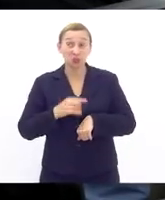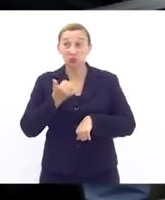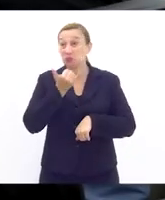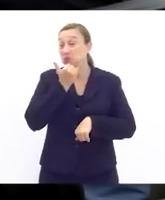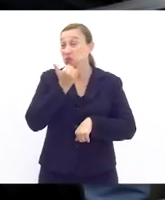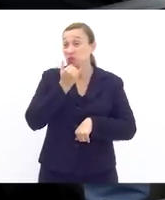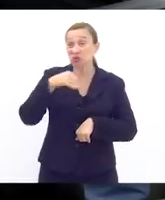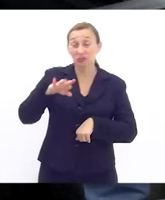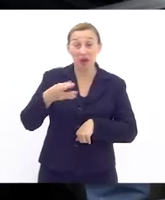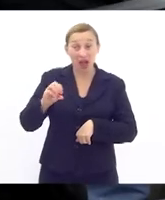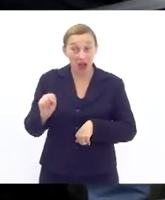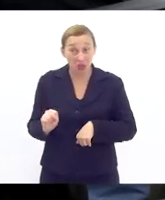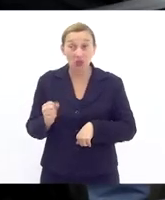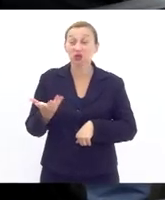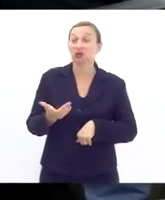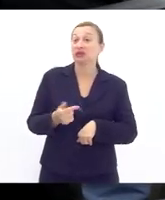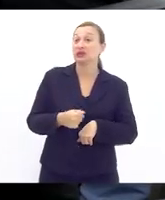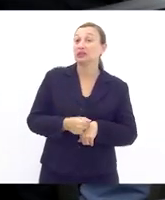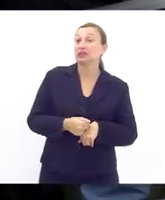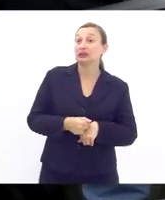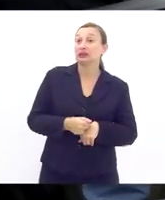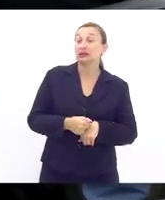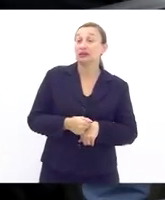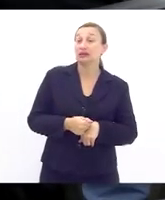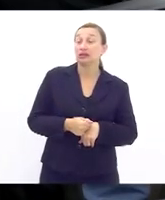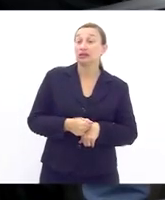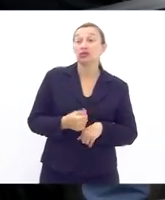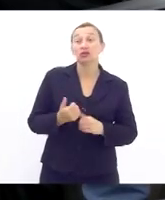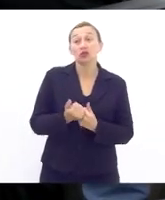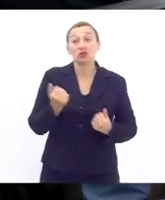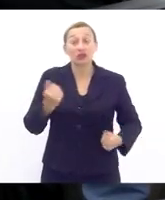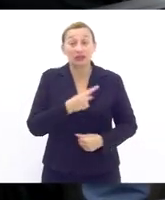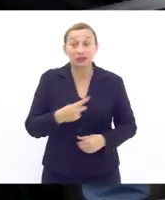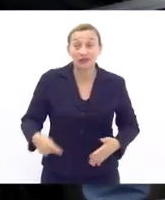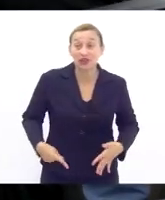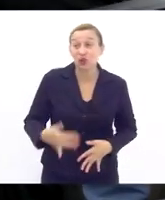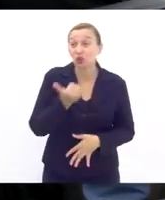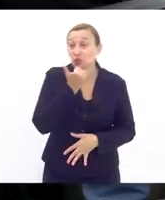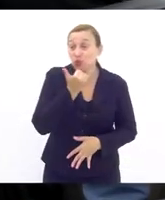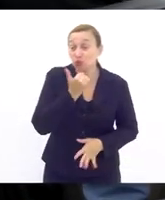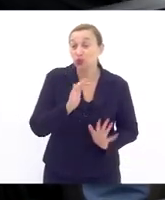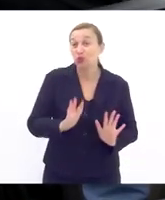desculpa Marcos também nosso Vice Prefeito